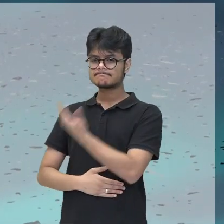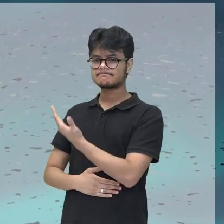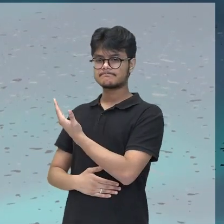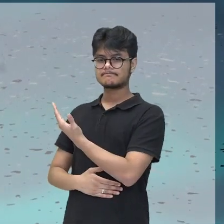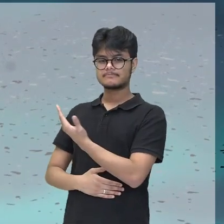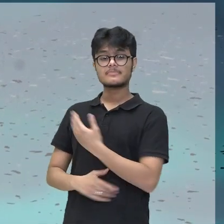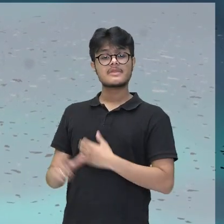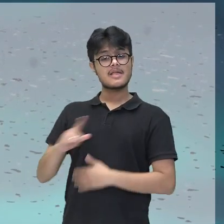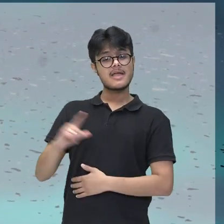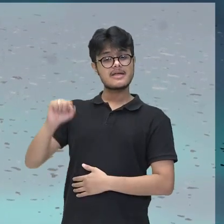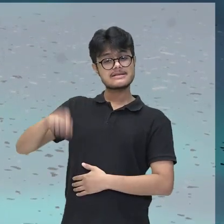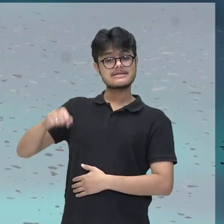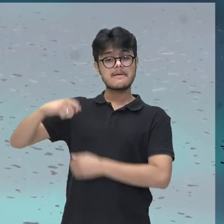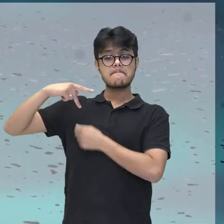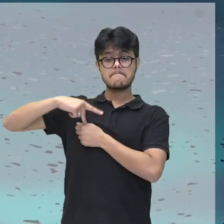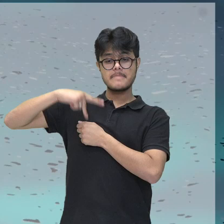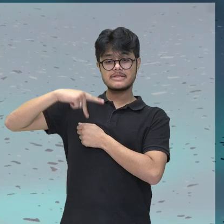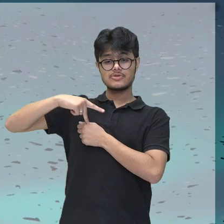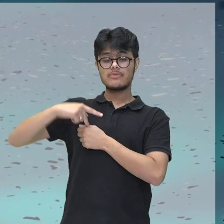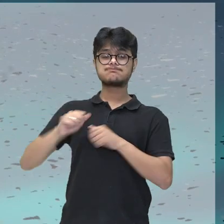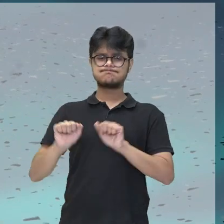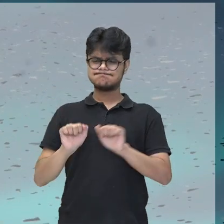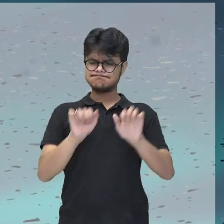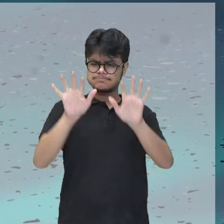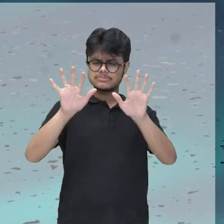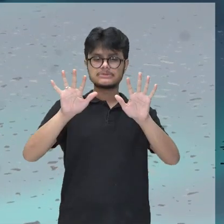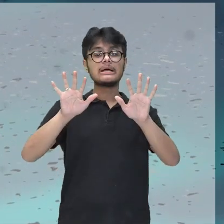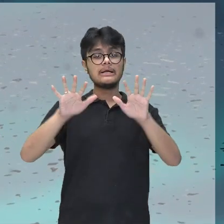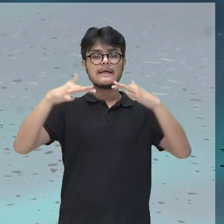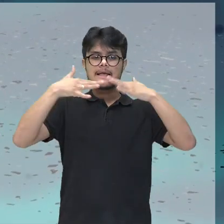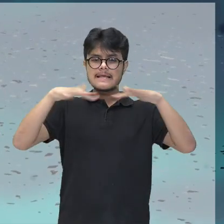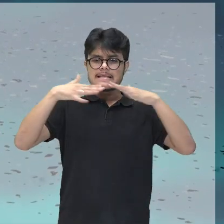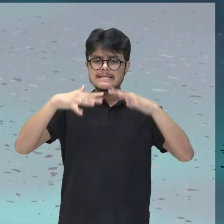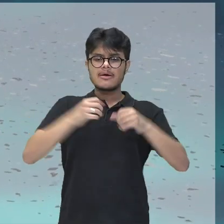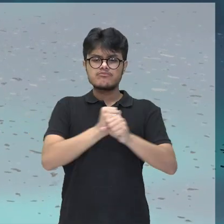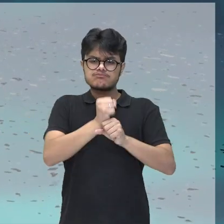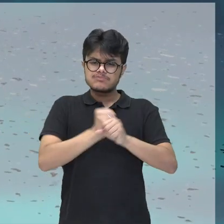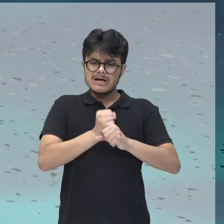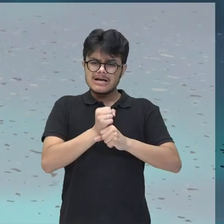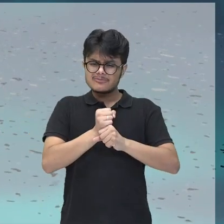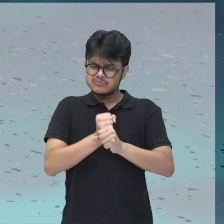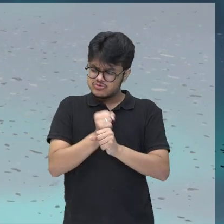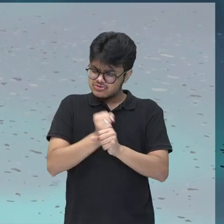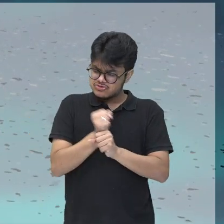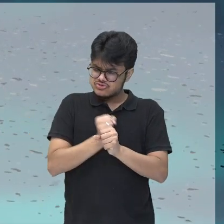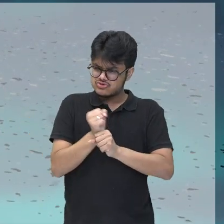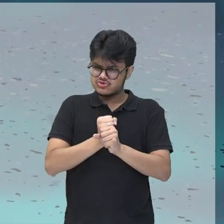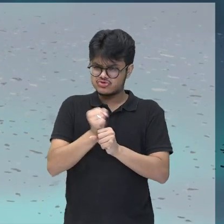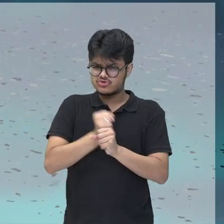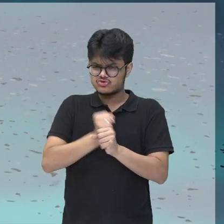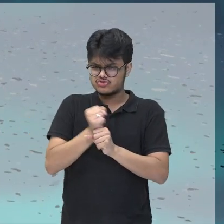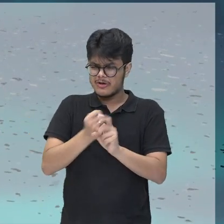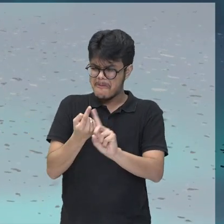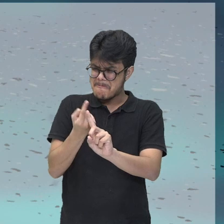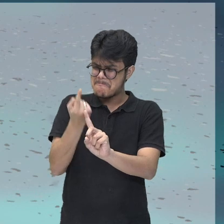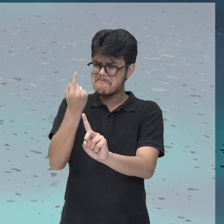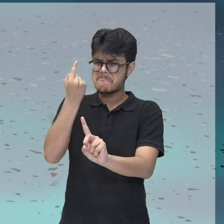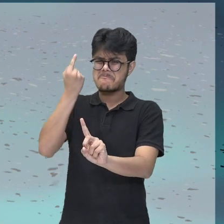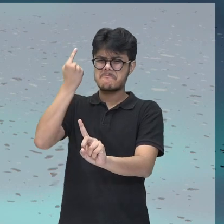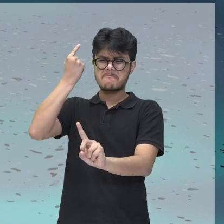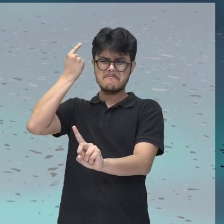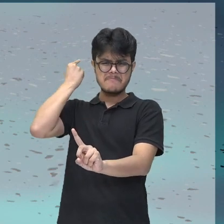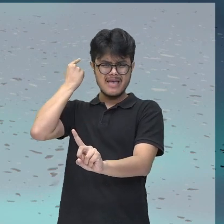a formação do petróleo e do gás natural, né? Então, é um processo de milhões de anos atrás. Fito e